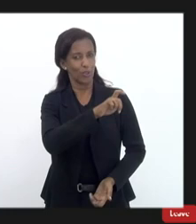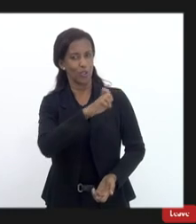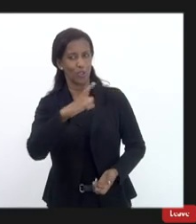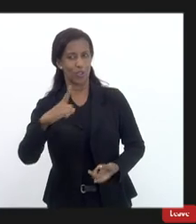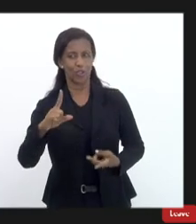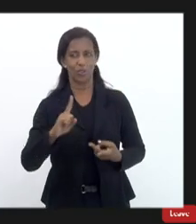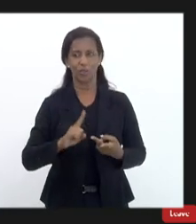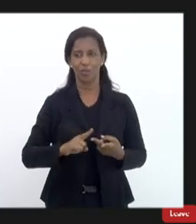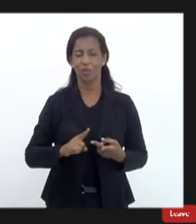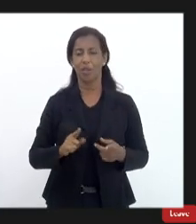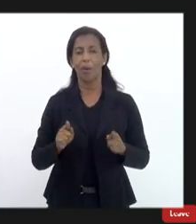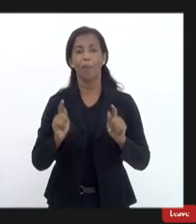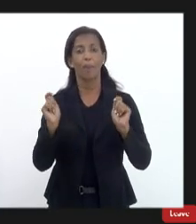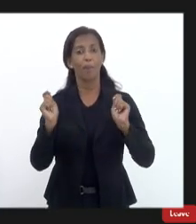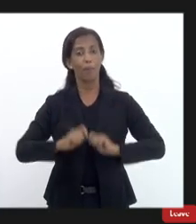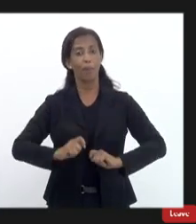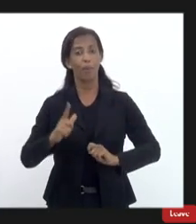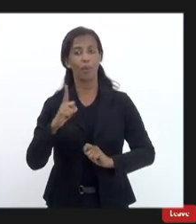possam ser